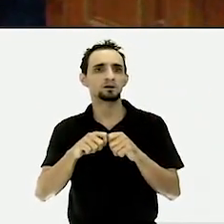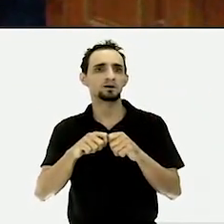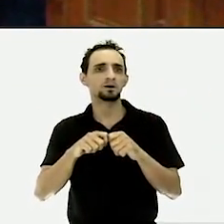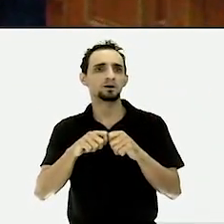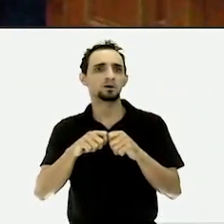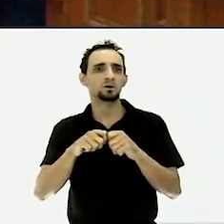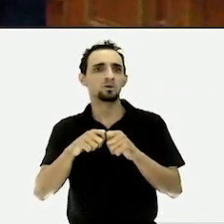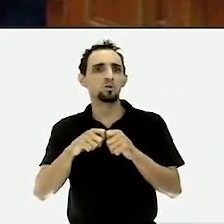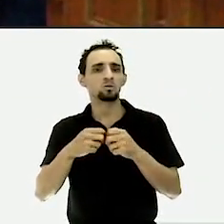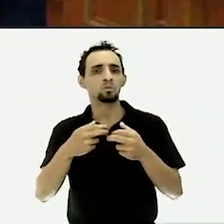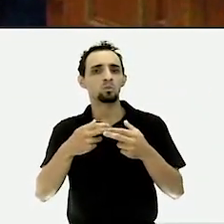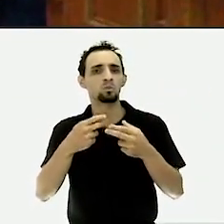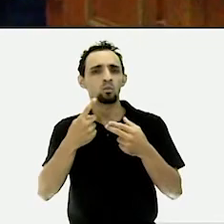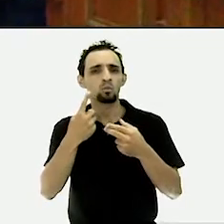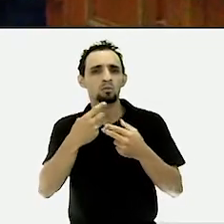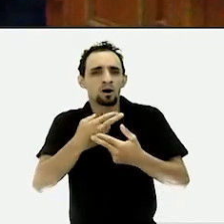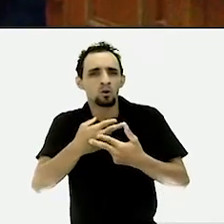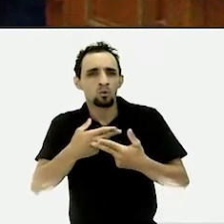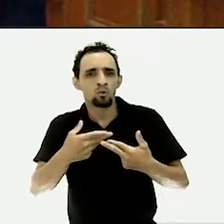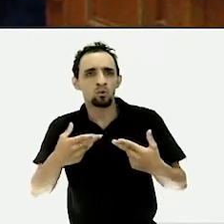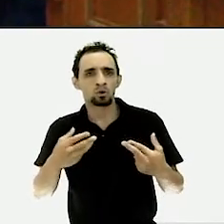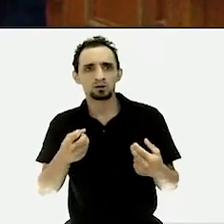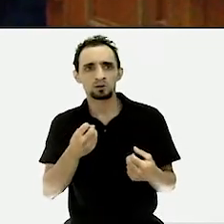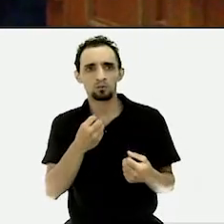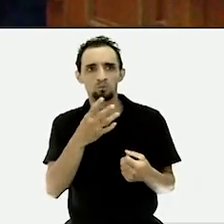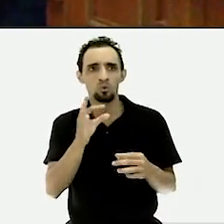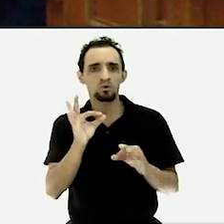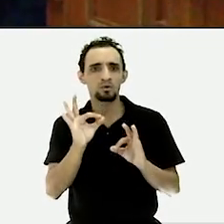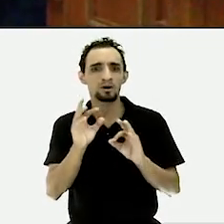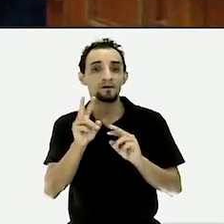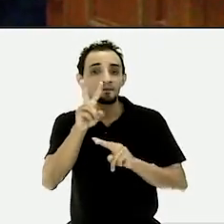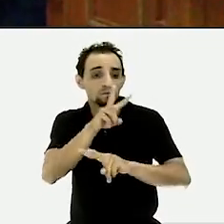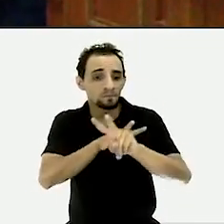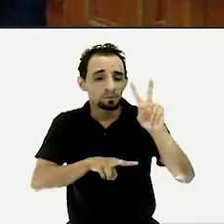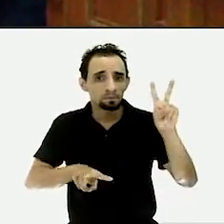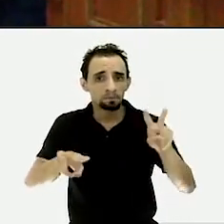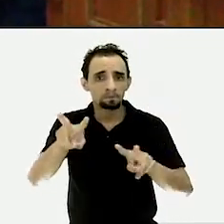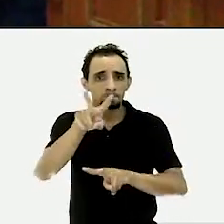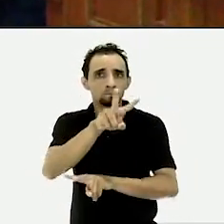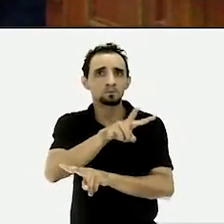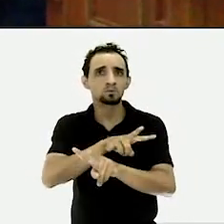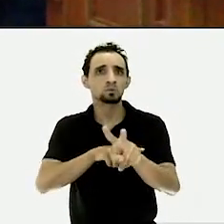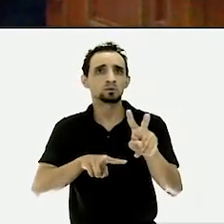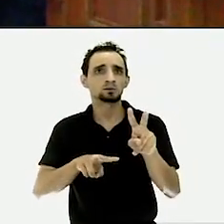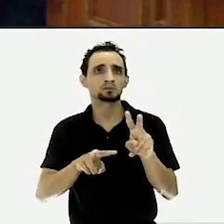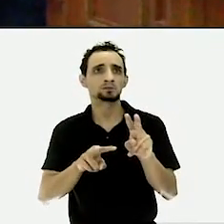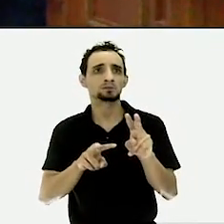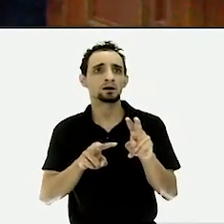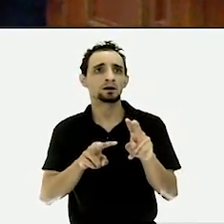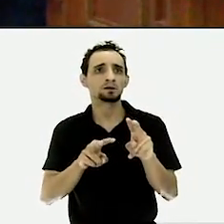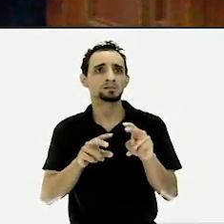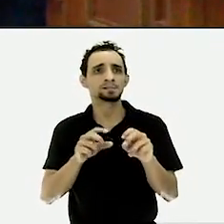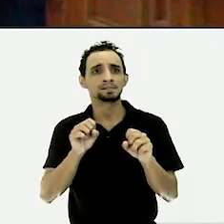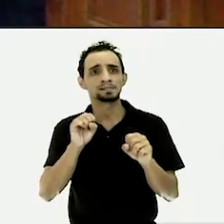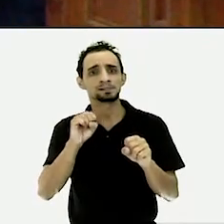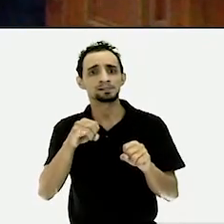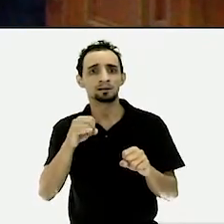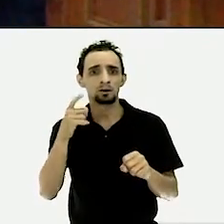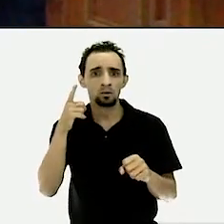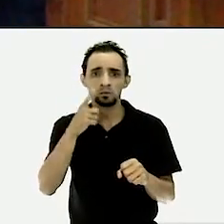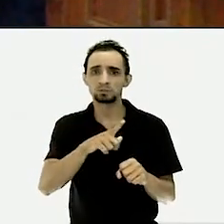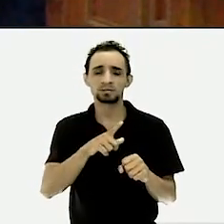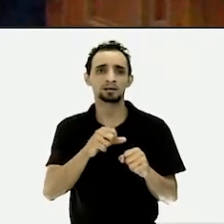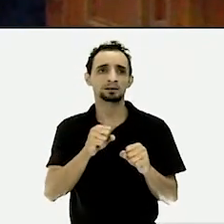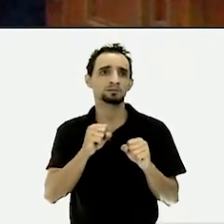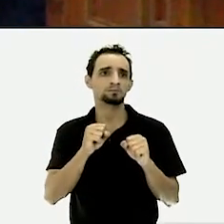faturamento. Então, que a prefeitura estude um projeto aí de parceria público-privada, que aí, às vezes, eles